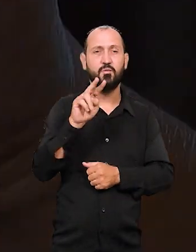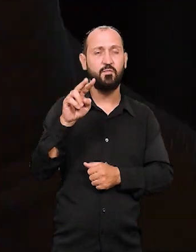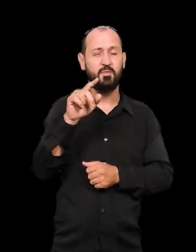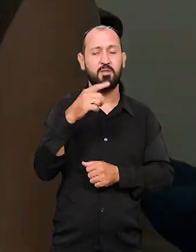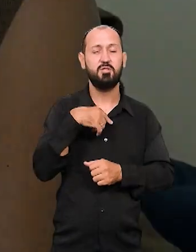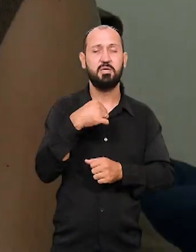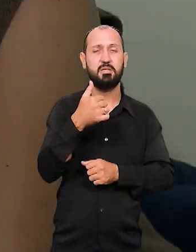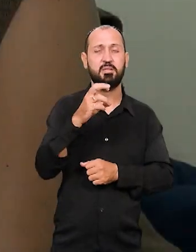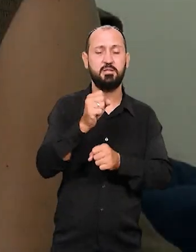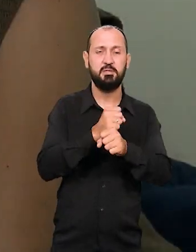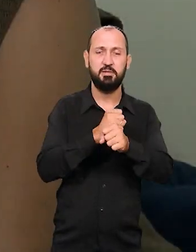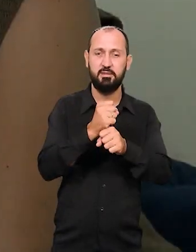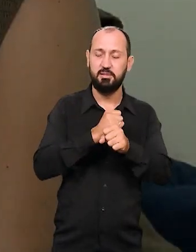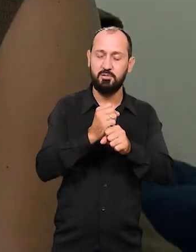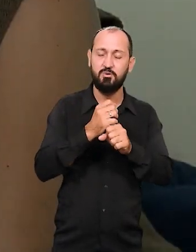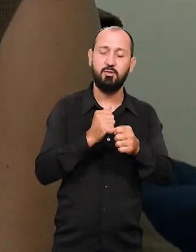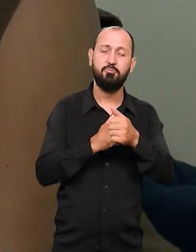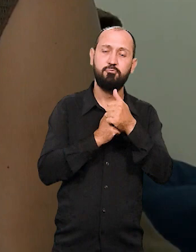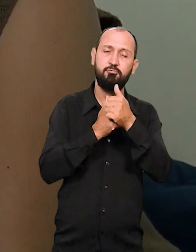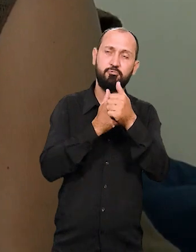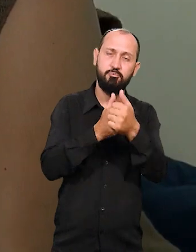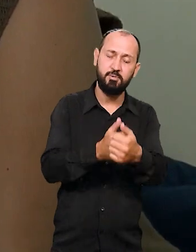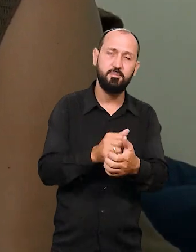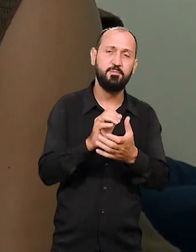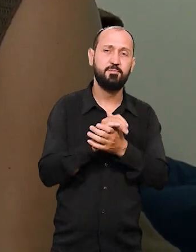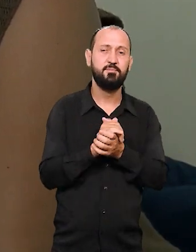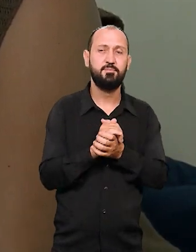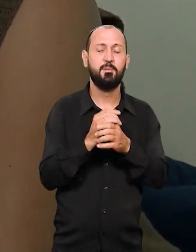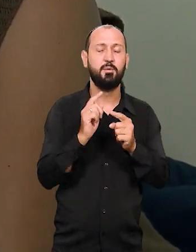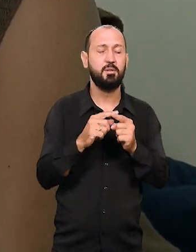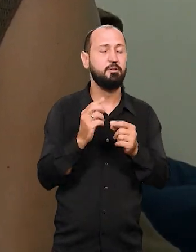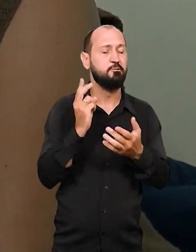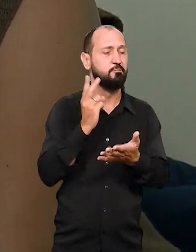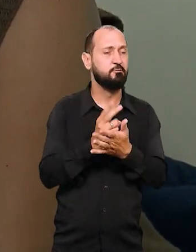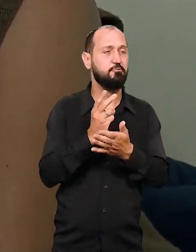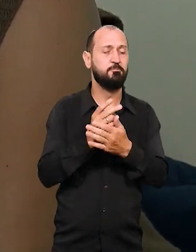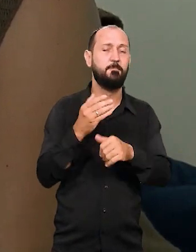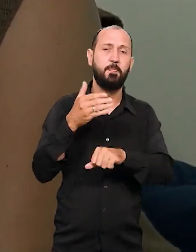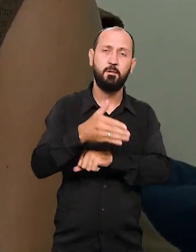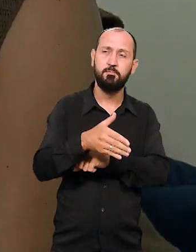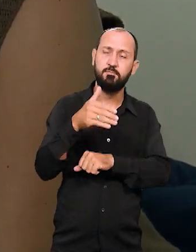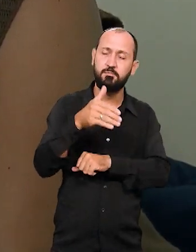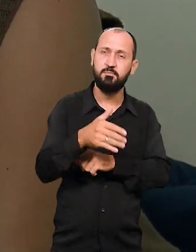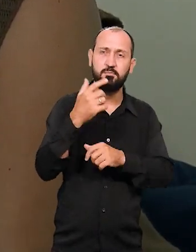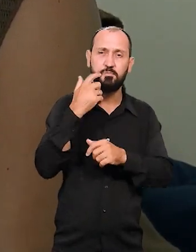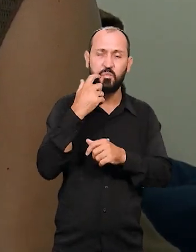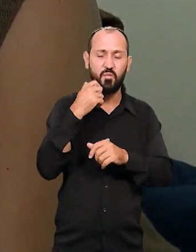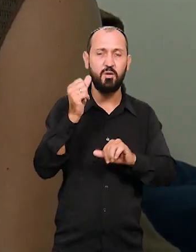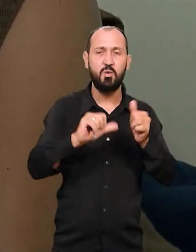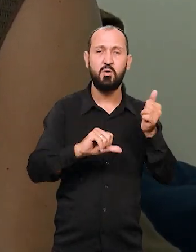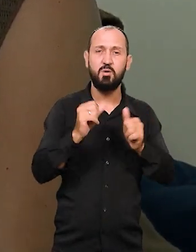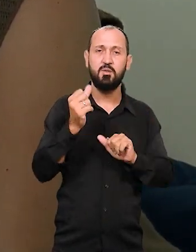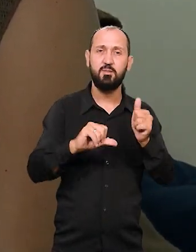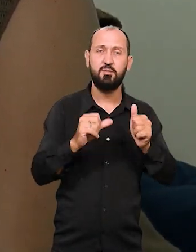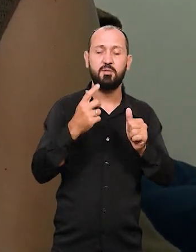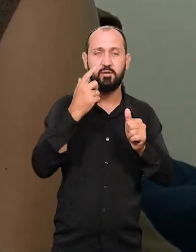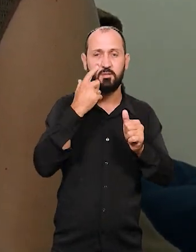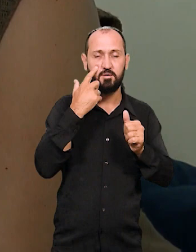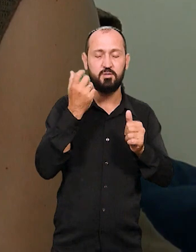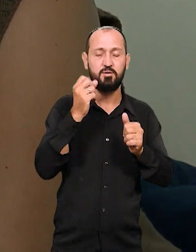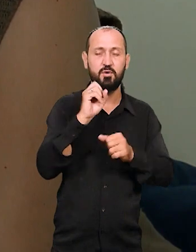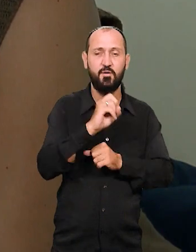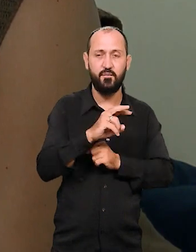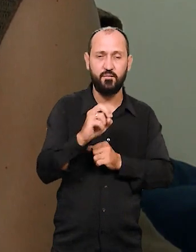há mais de 15 anos. Já vinha tomando regularmente um esquema